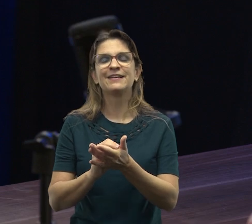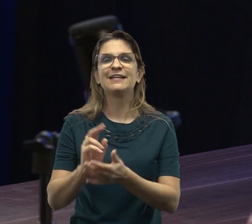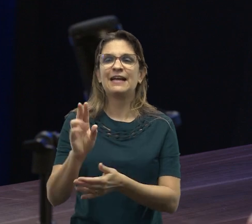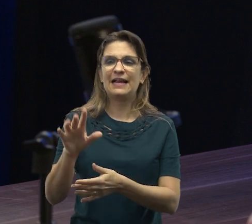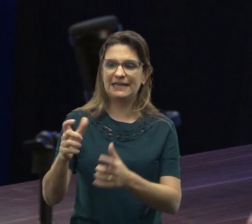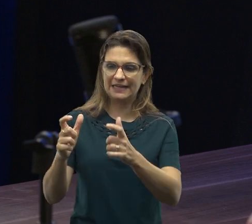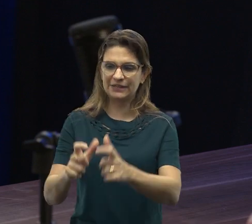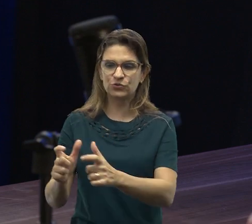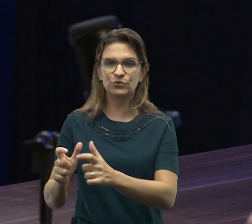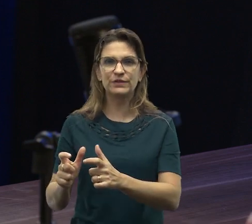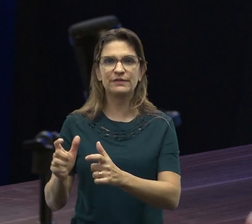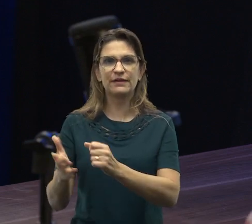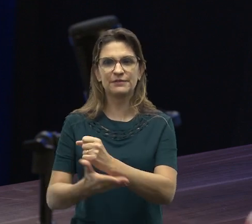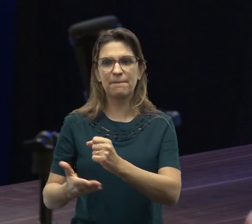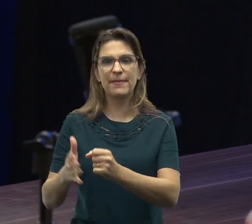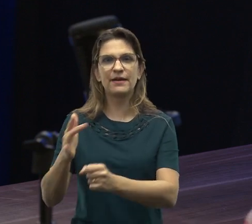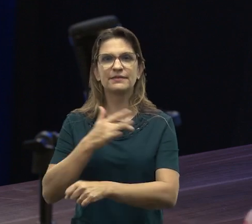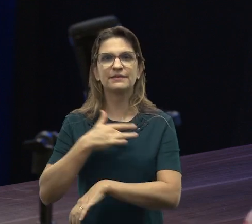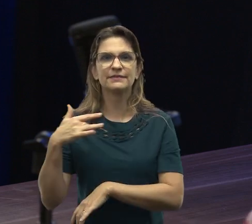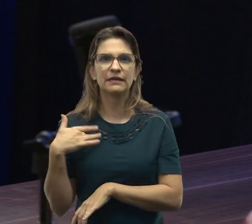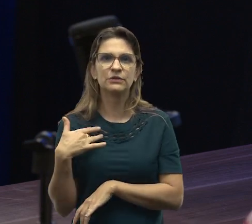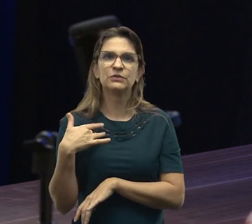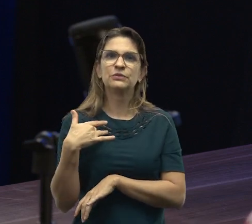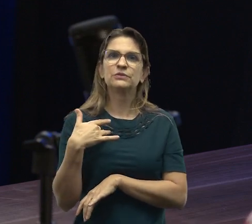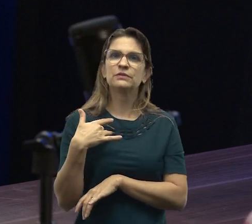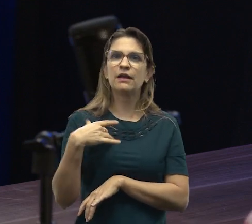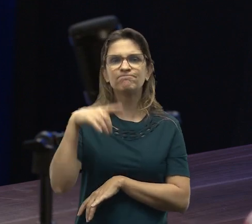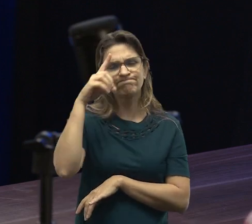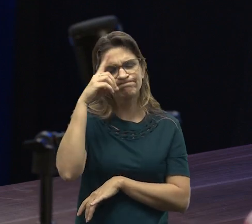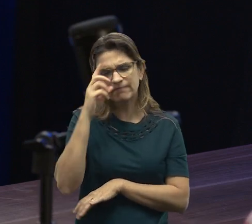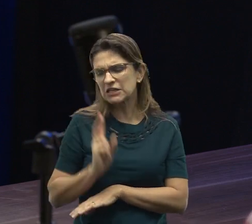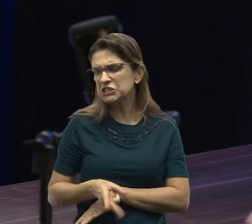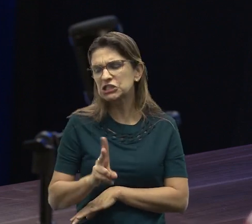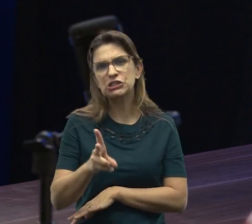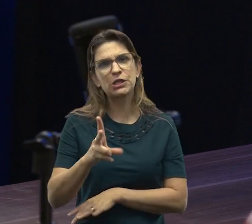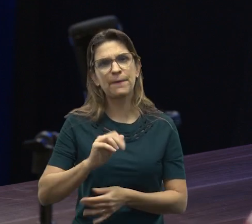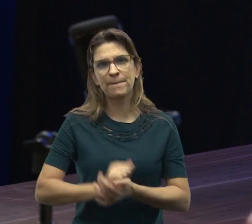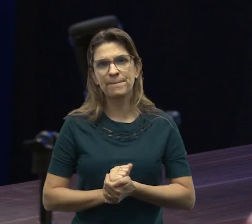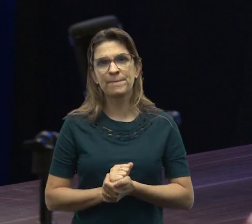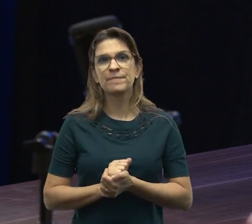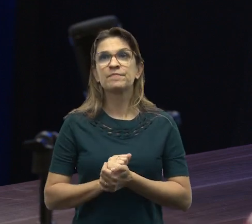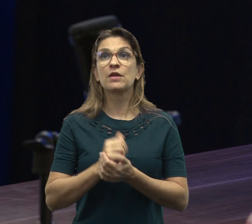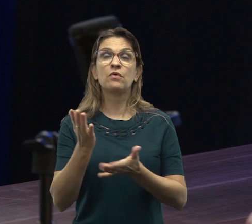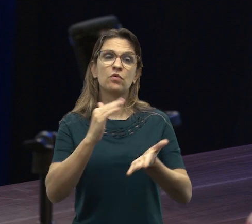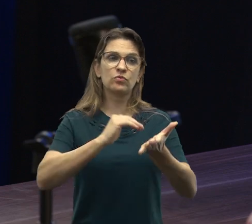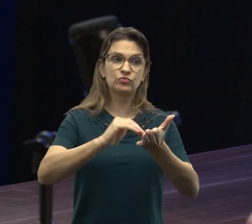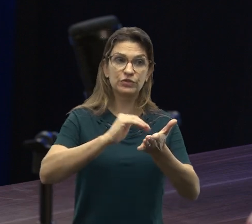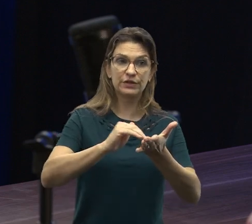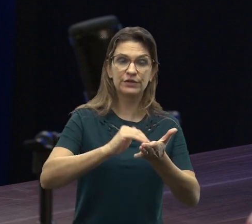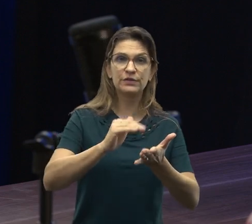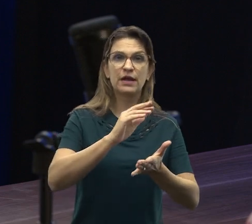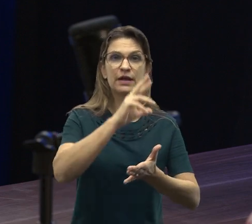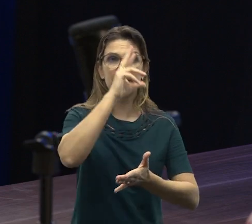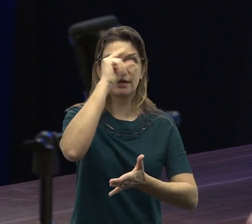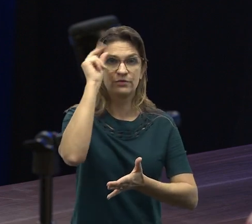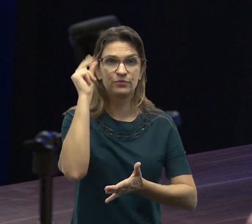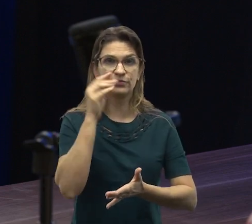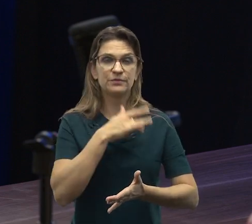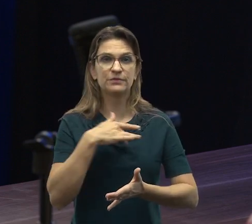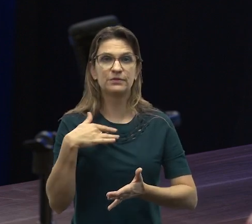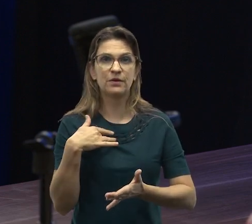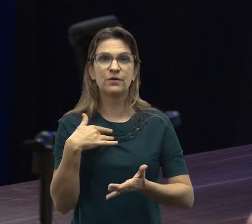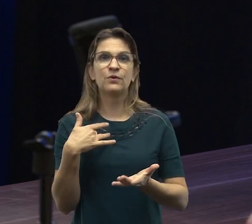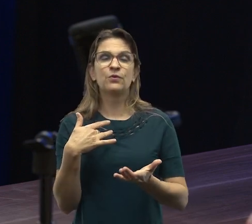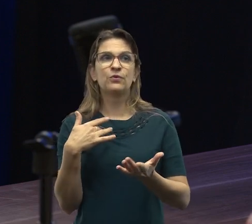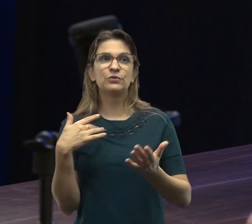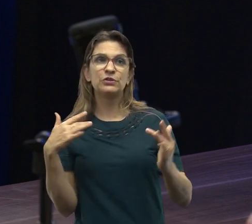falta de medicação. A gente entra em contato com a secretária de saúde do município, às vezes a gente tem resposta, às vezes a gente não tem resposta,